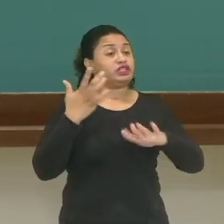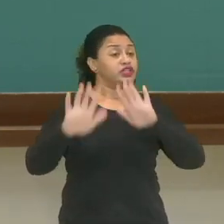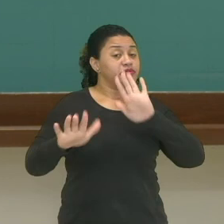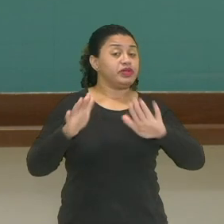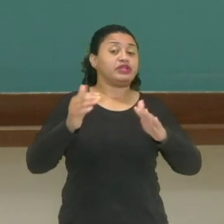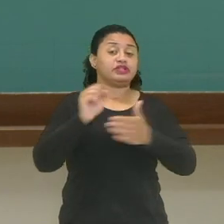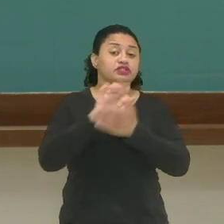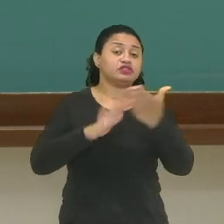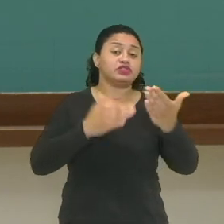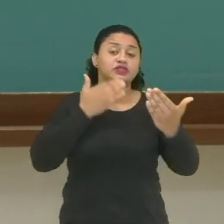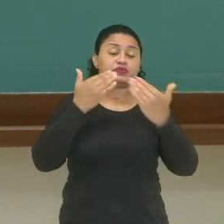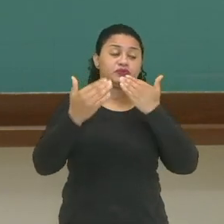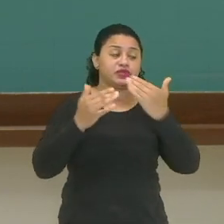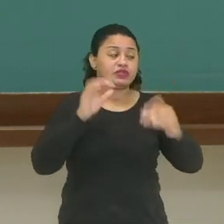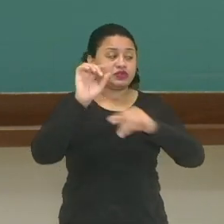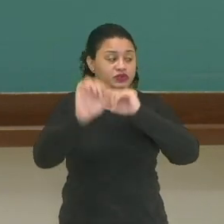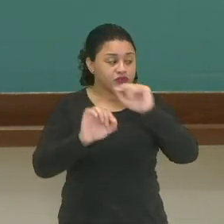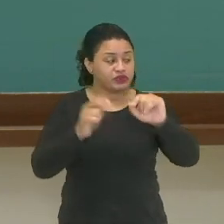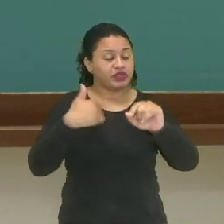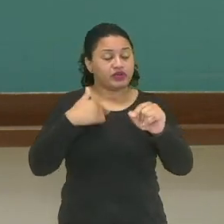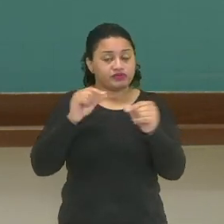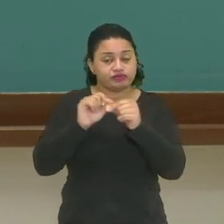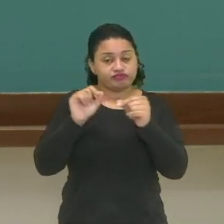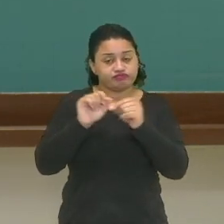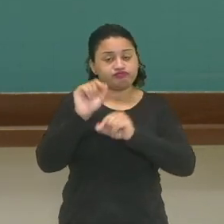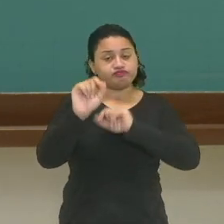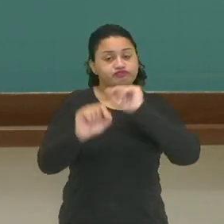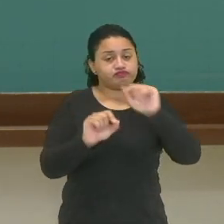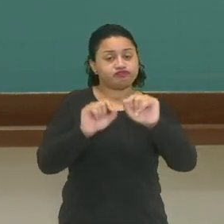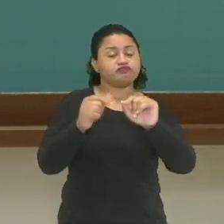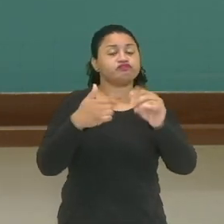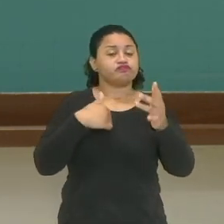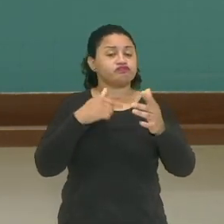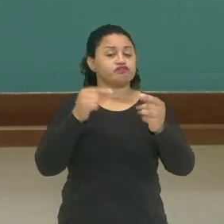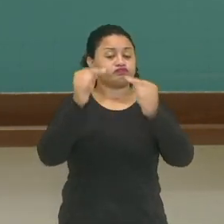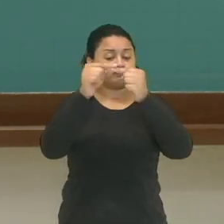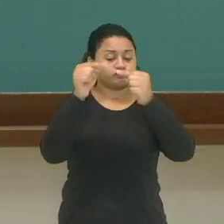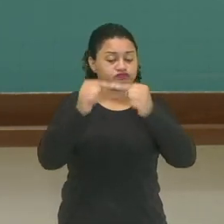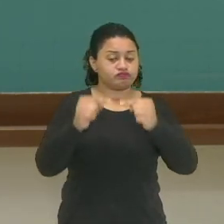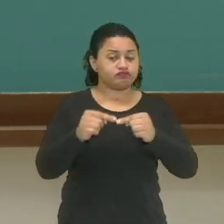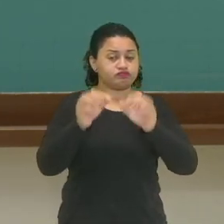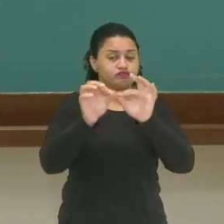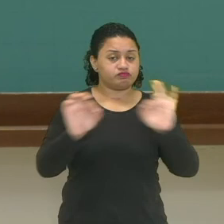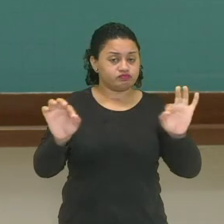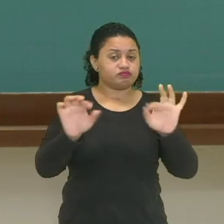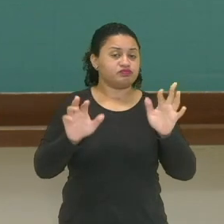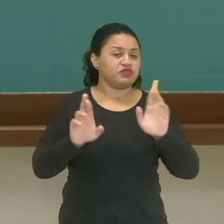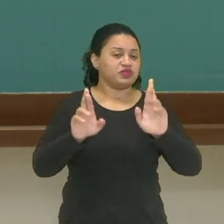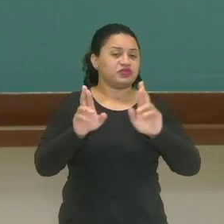exercício, eu vou fazer essa aplicação de combinação simples.